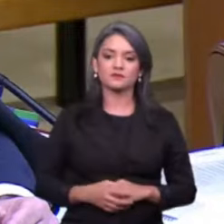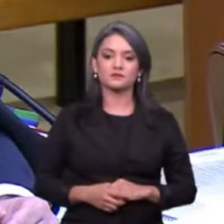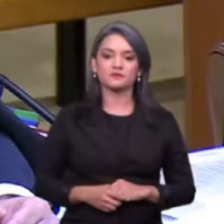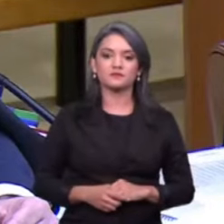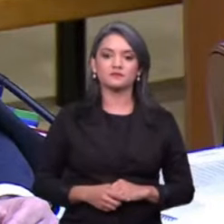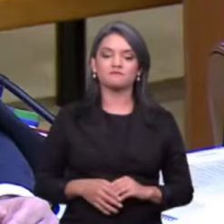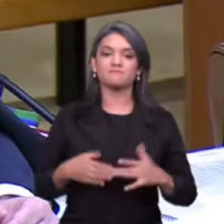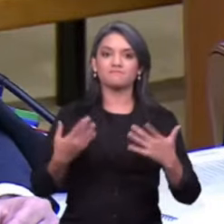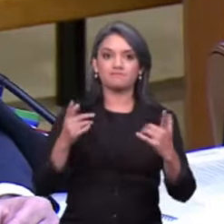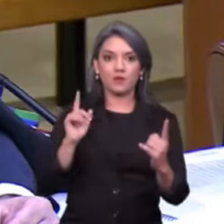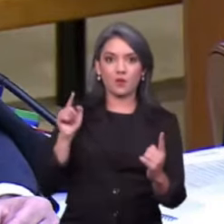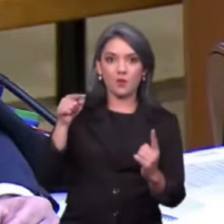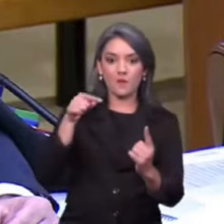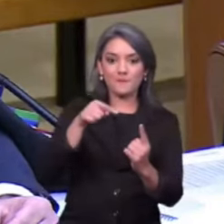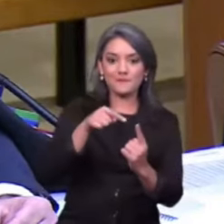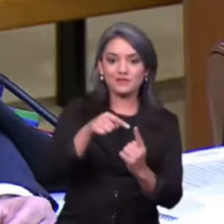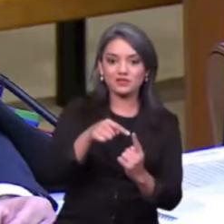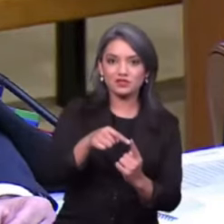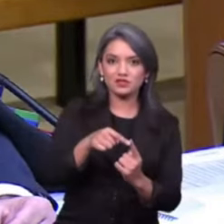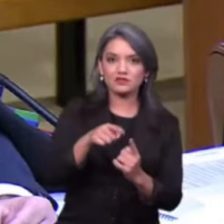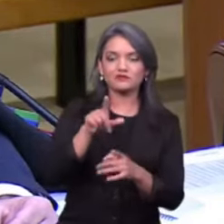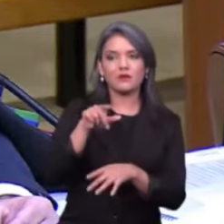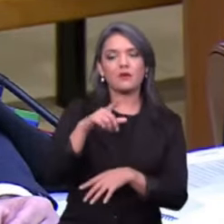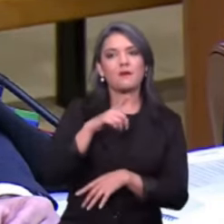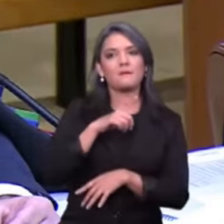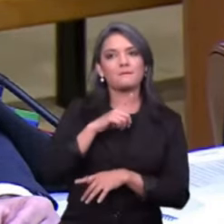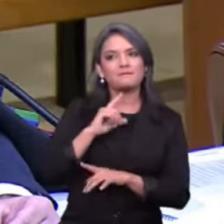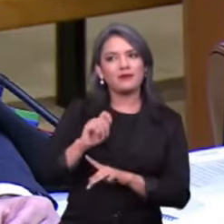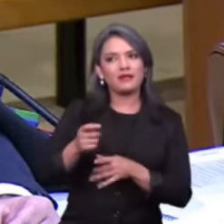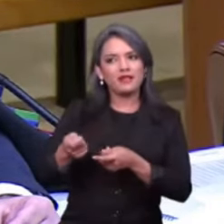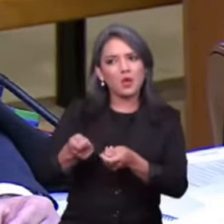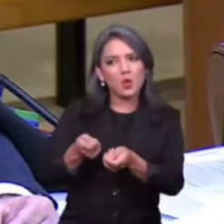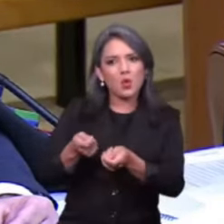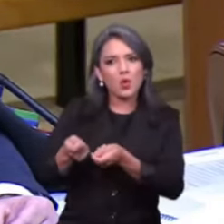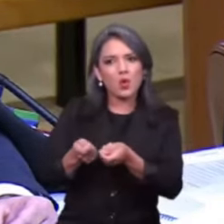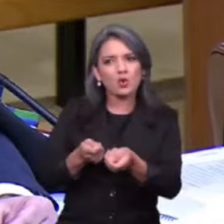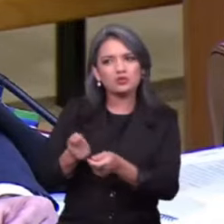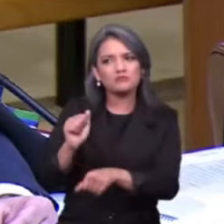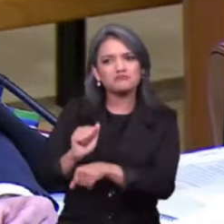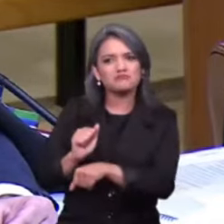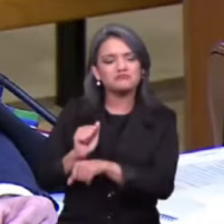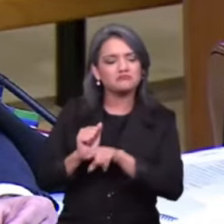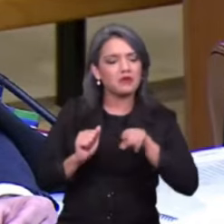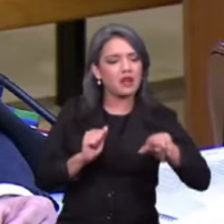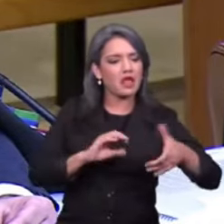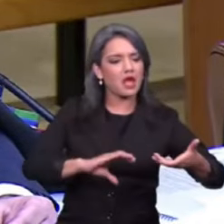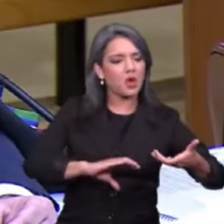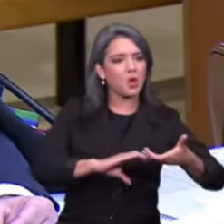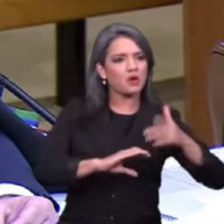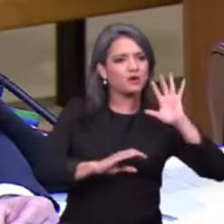de forma provisória, até que o Congresso Nacional delibere sobre o tema,